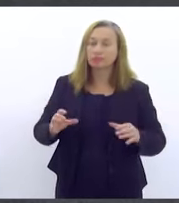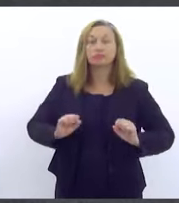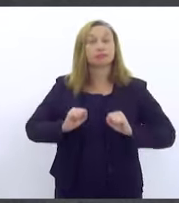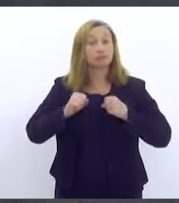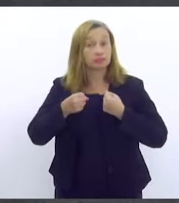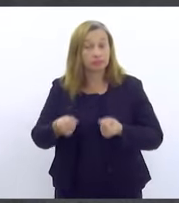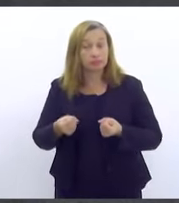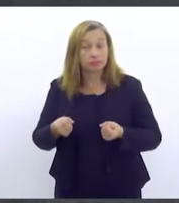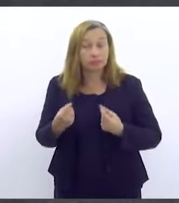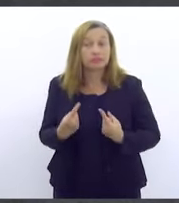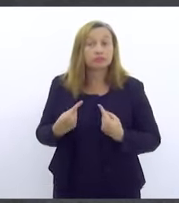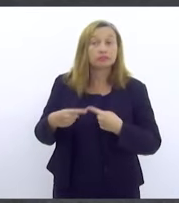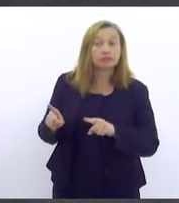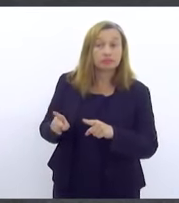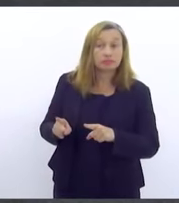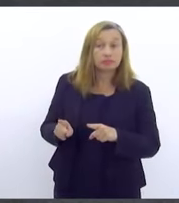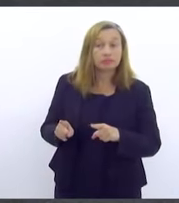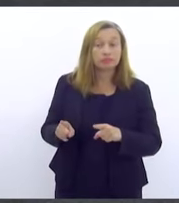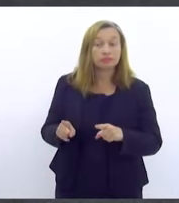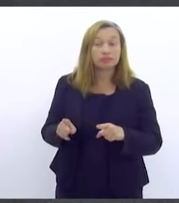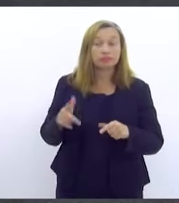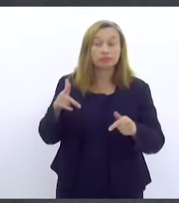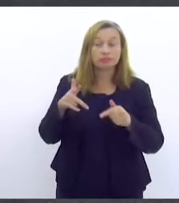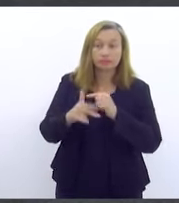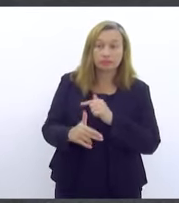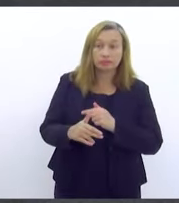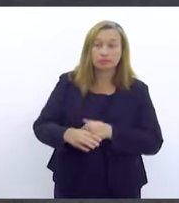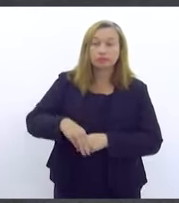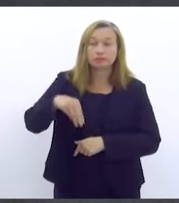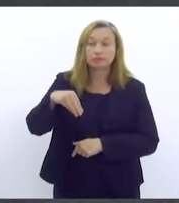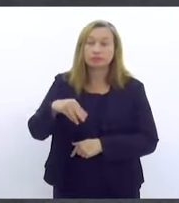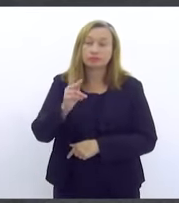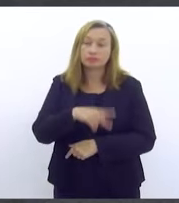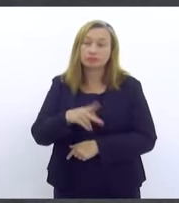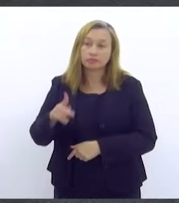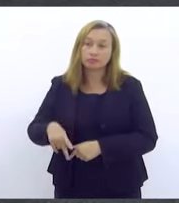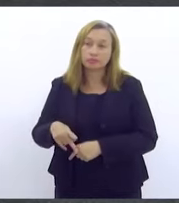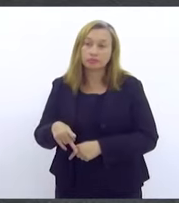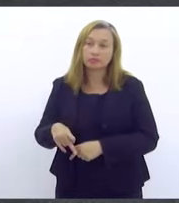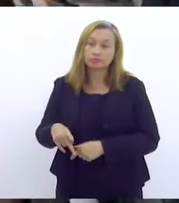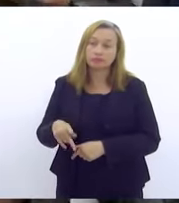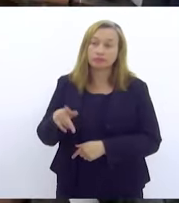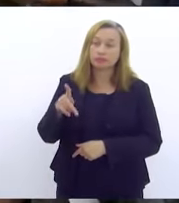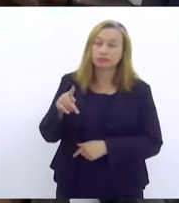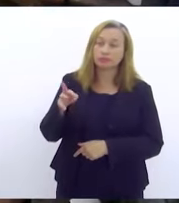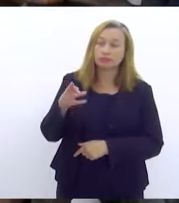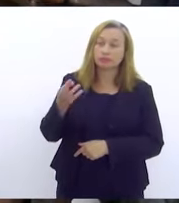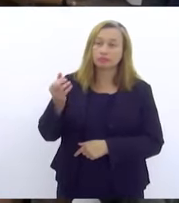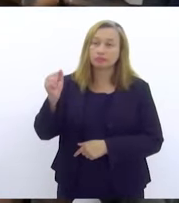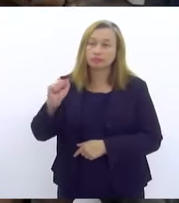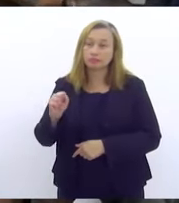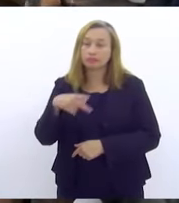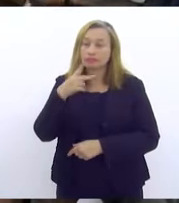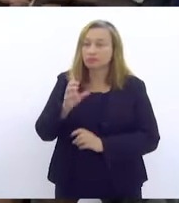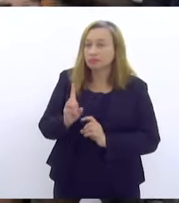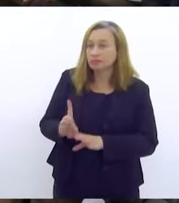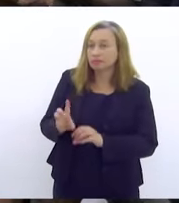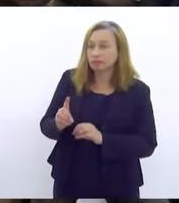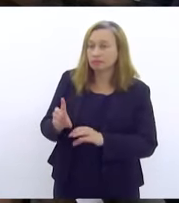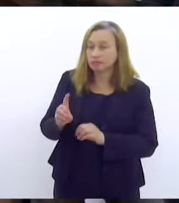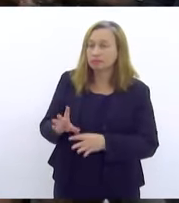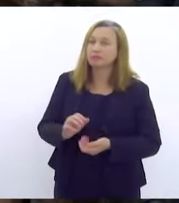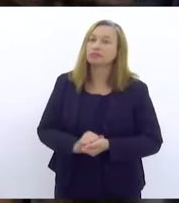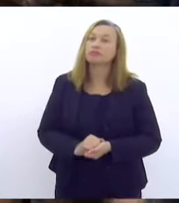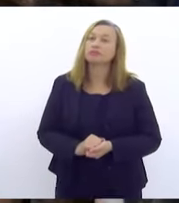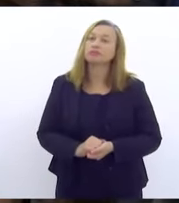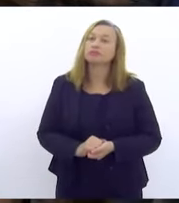defende, contra a restrição que é imposta aos professores progressistas, dizendo que estão doutrinando, né?